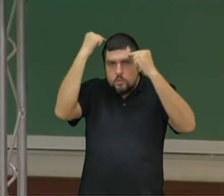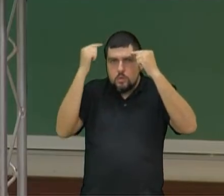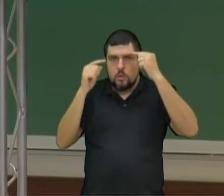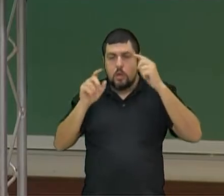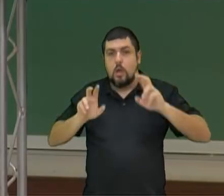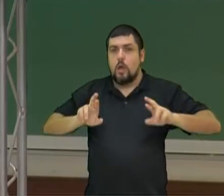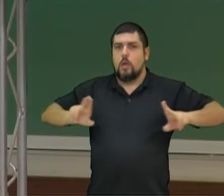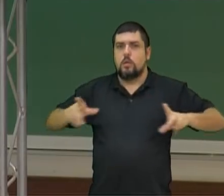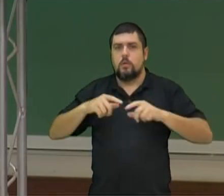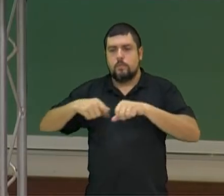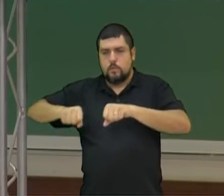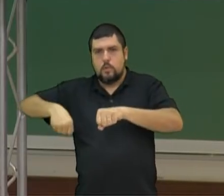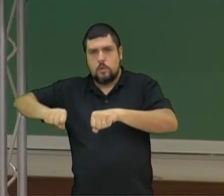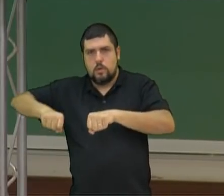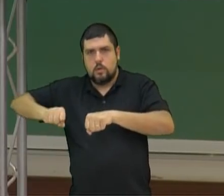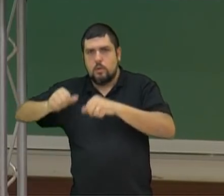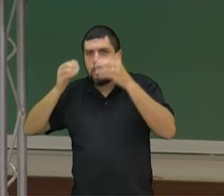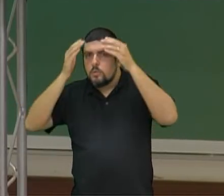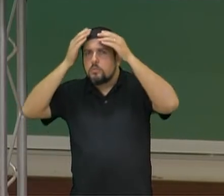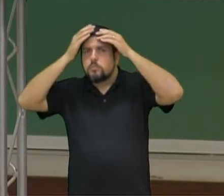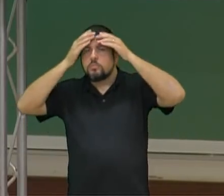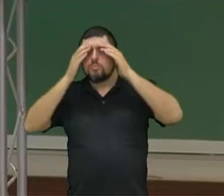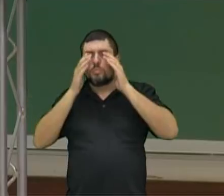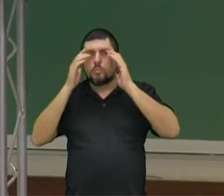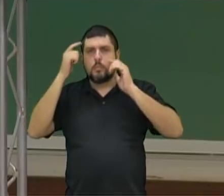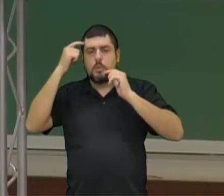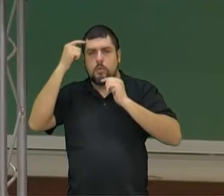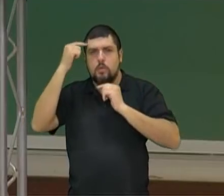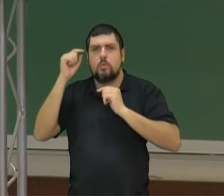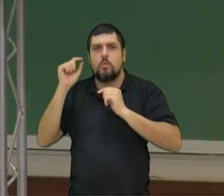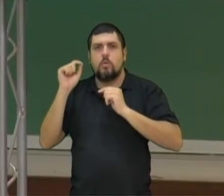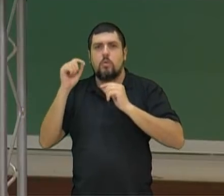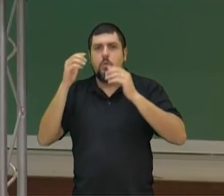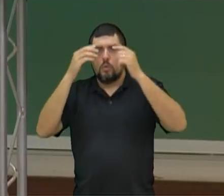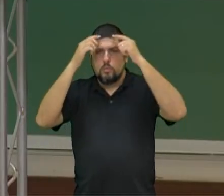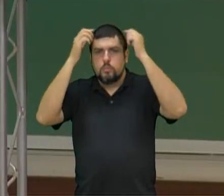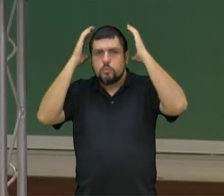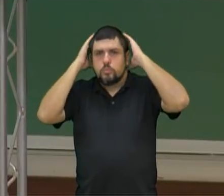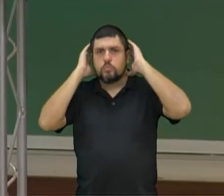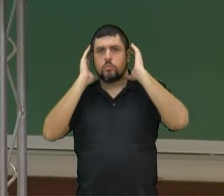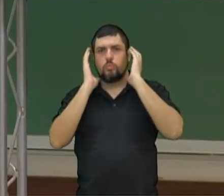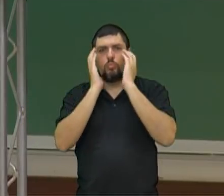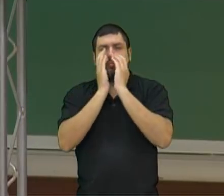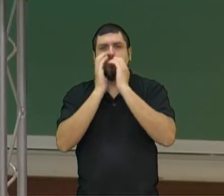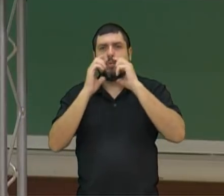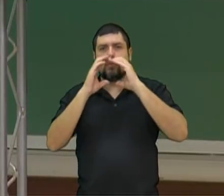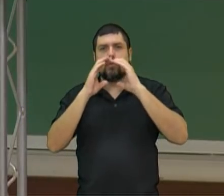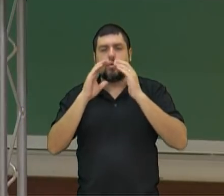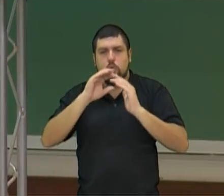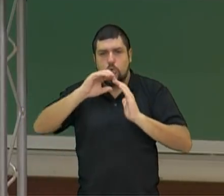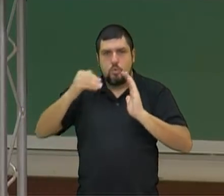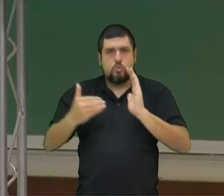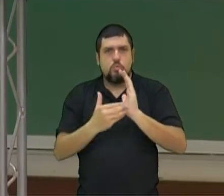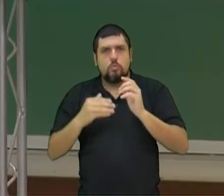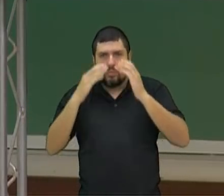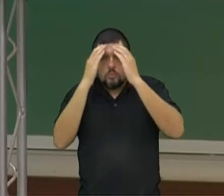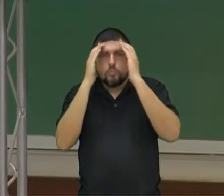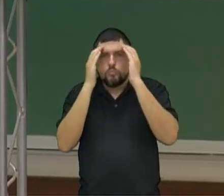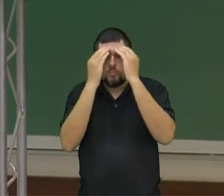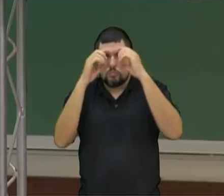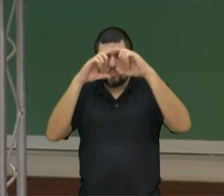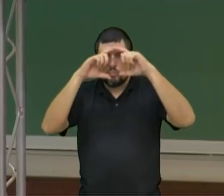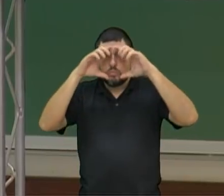do capacete do motoqueiro, né, do motociclista, que ele cobre toda, vamos dizer, incluindo a face,